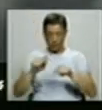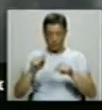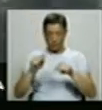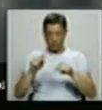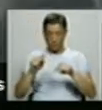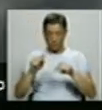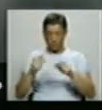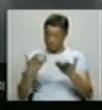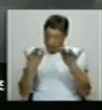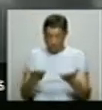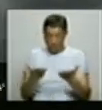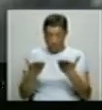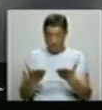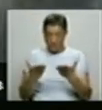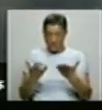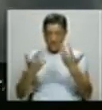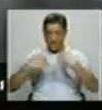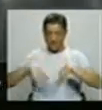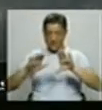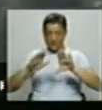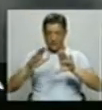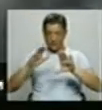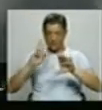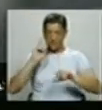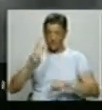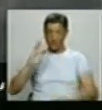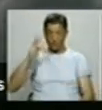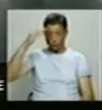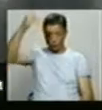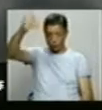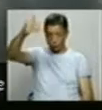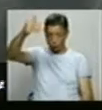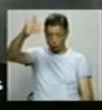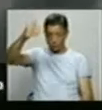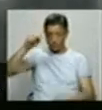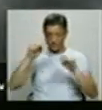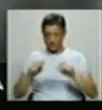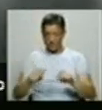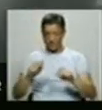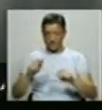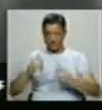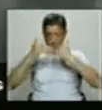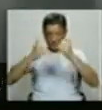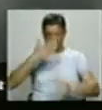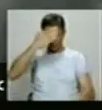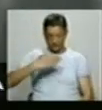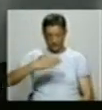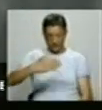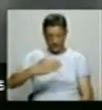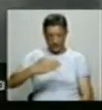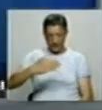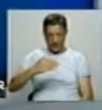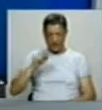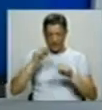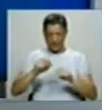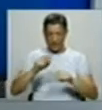passado, do presente, aliás, Mas já não- que nos atira para o futuro. demora tanto tempo a descolar que já nem vamos ver. Fica para a semana. Miguel, obrigado por Obrigado. ter vindo. Estamos a chegar